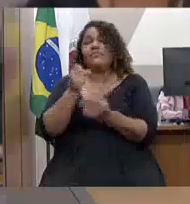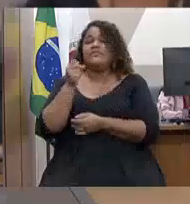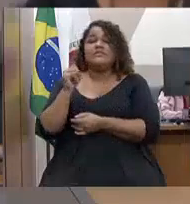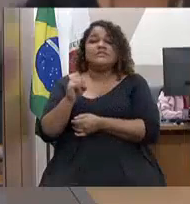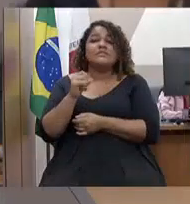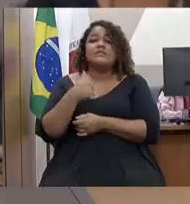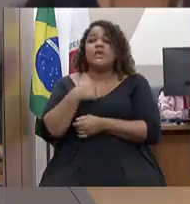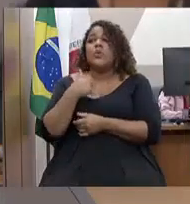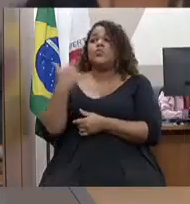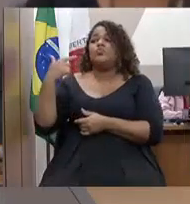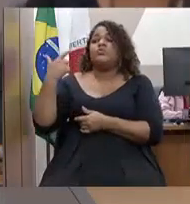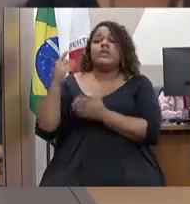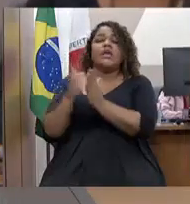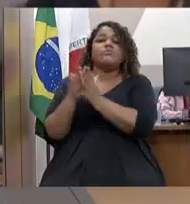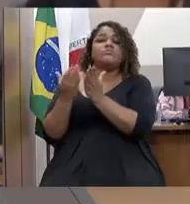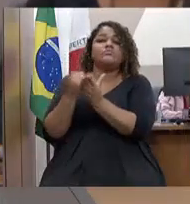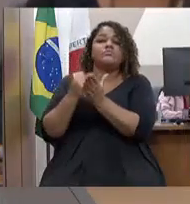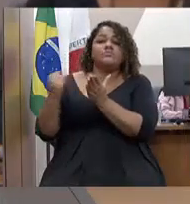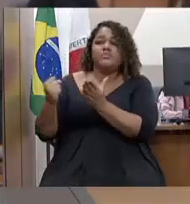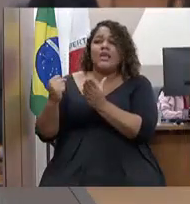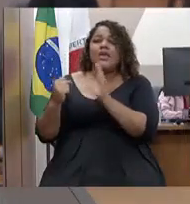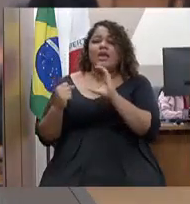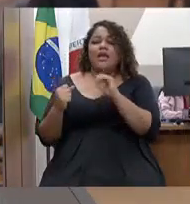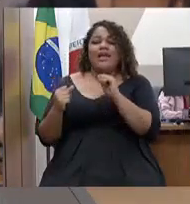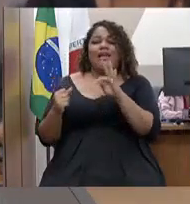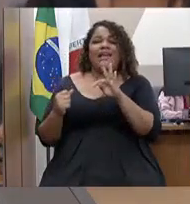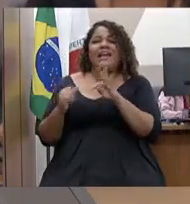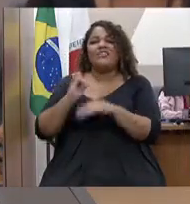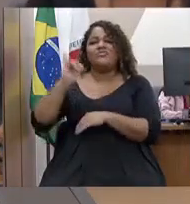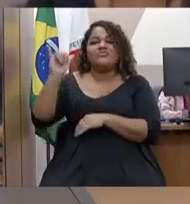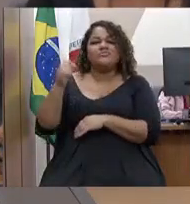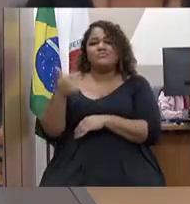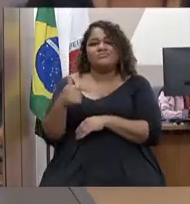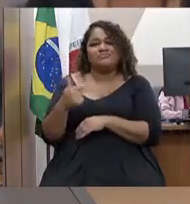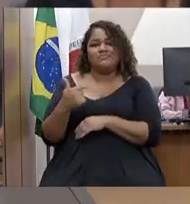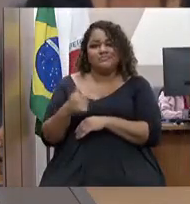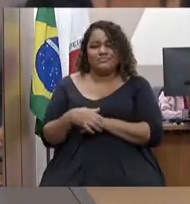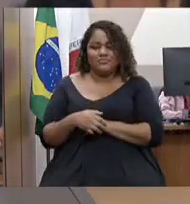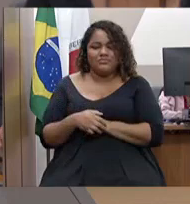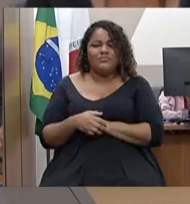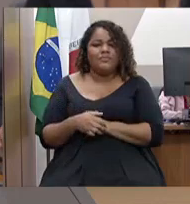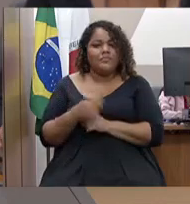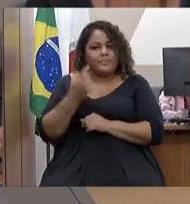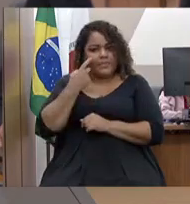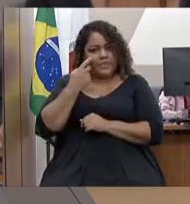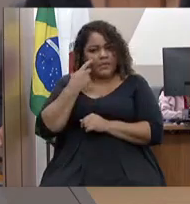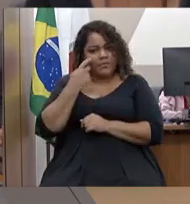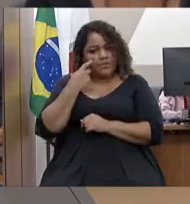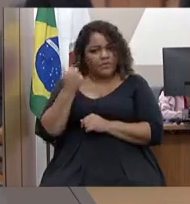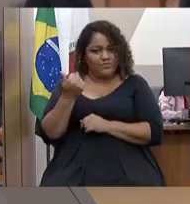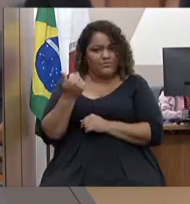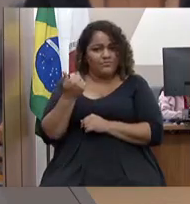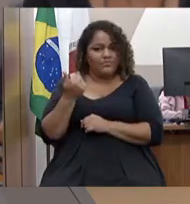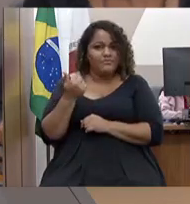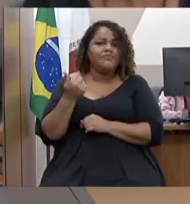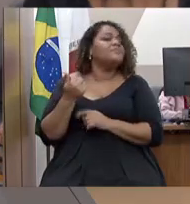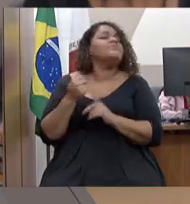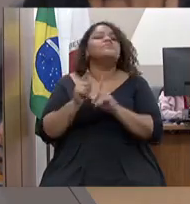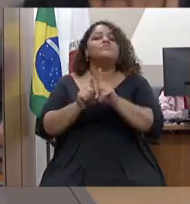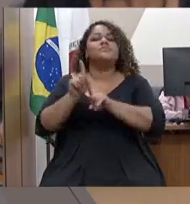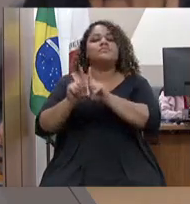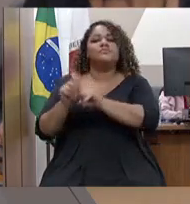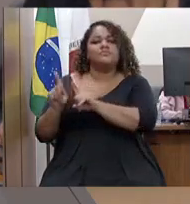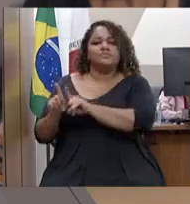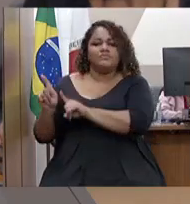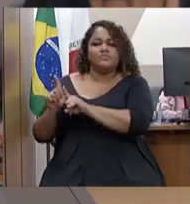obviamente que o acidente dele não vai ser comunicado então frango parecendo que aparecendo por aquela aquele gráfico que a cada